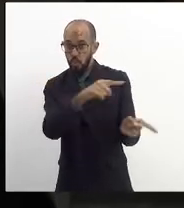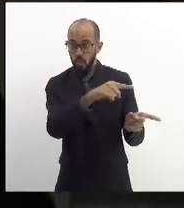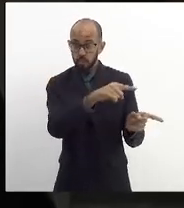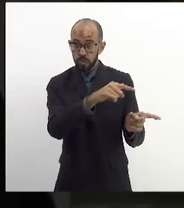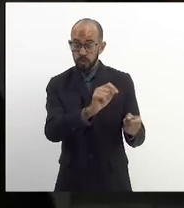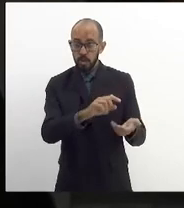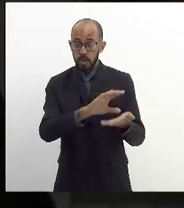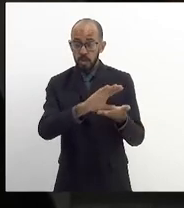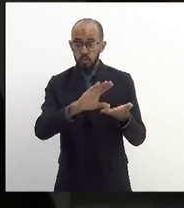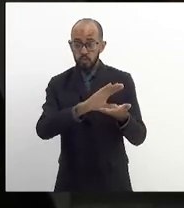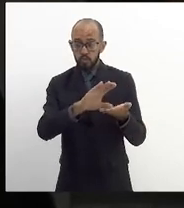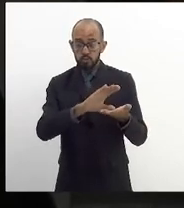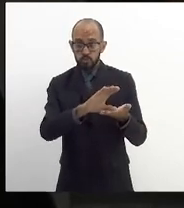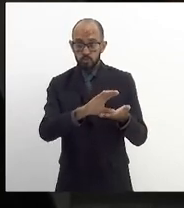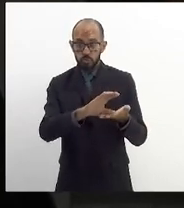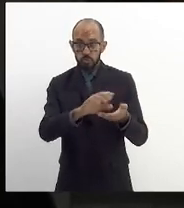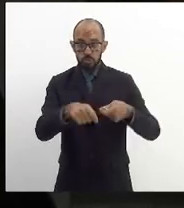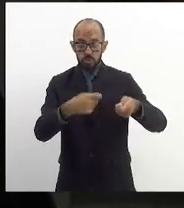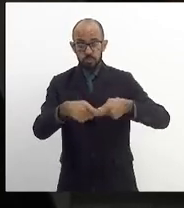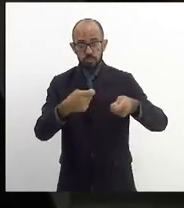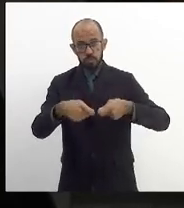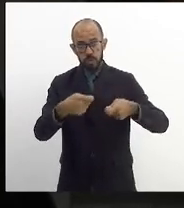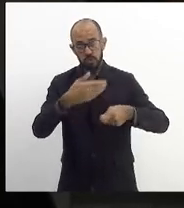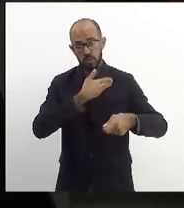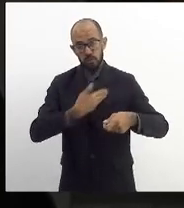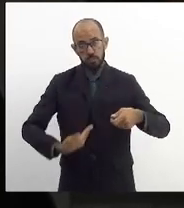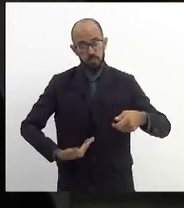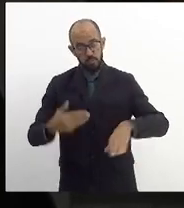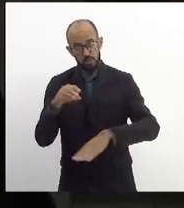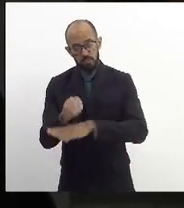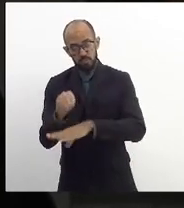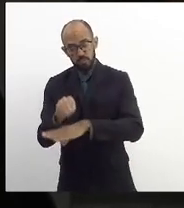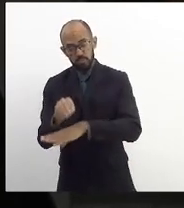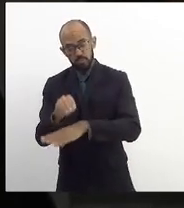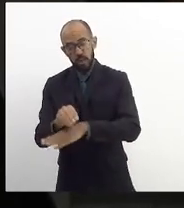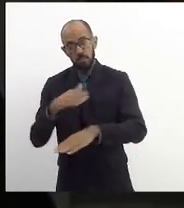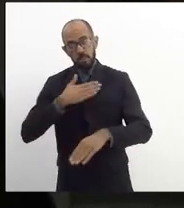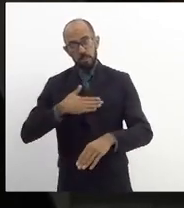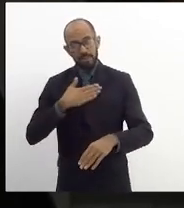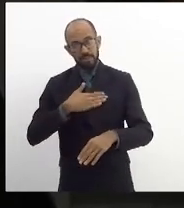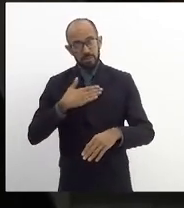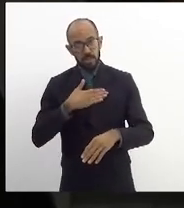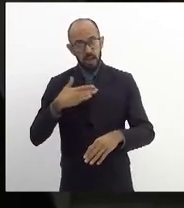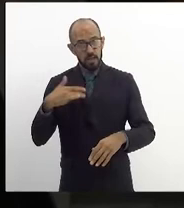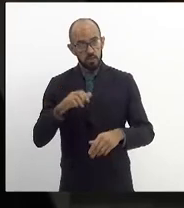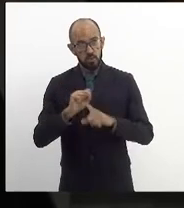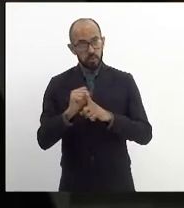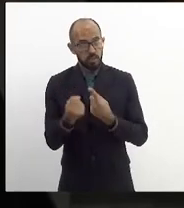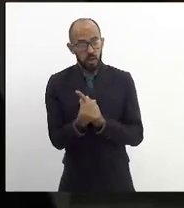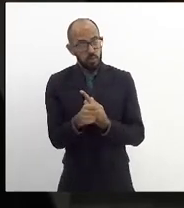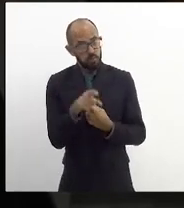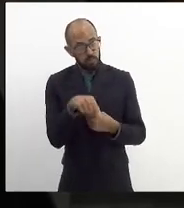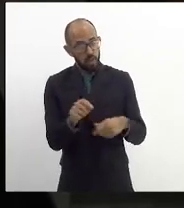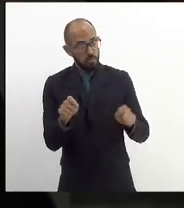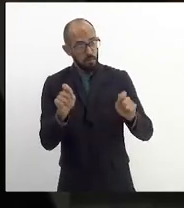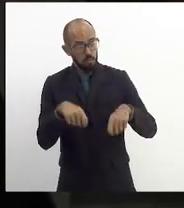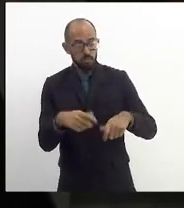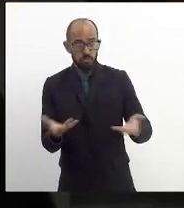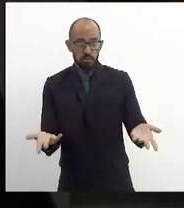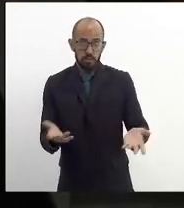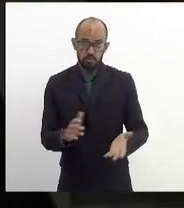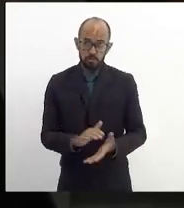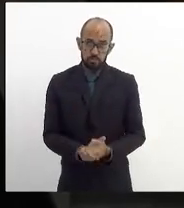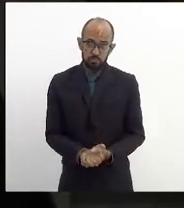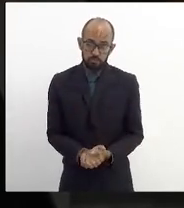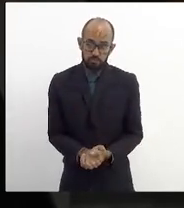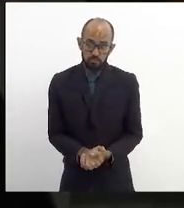constitucional da administração pública zelar pelo bem-estar social é uma hipótese que a gente tem que trabalhar nela